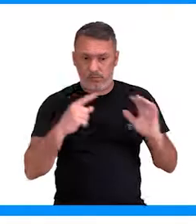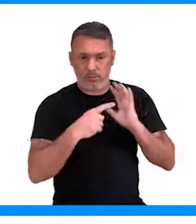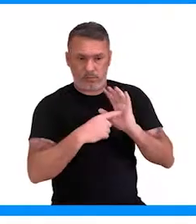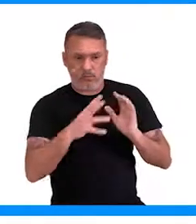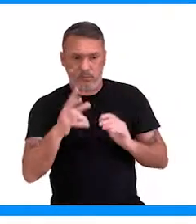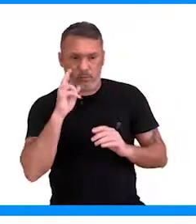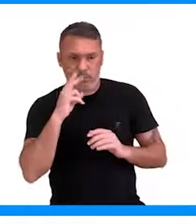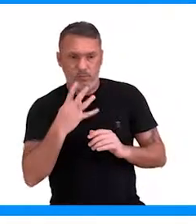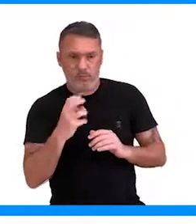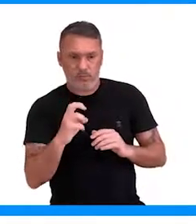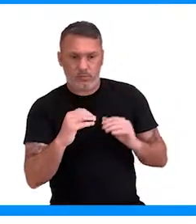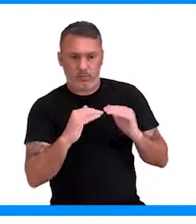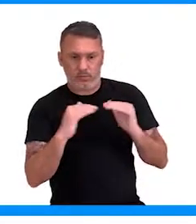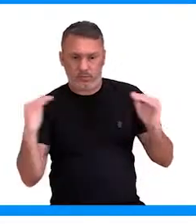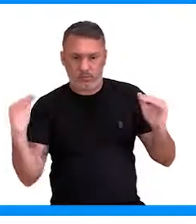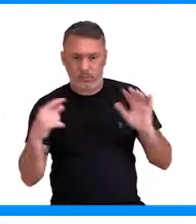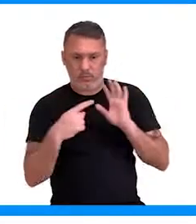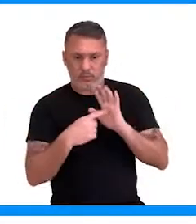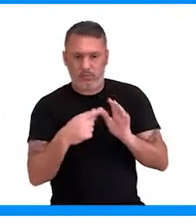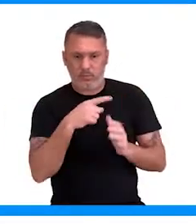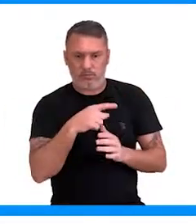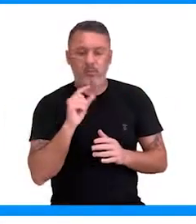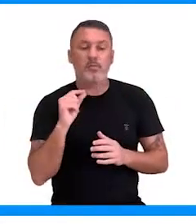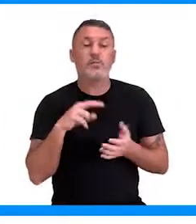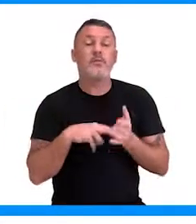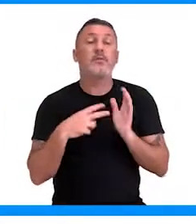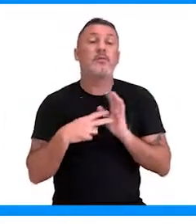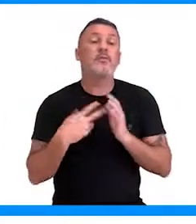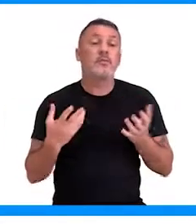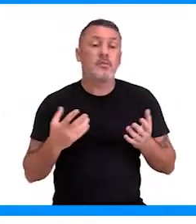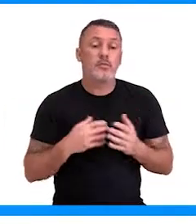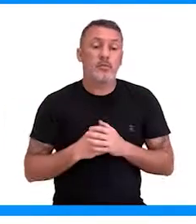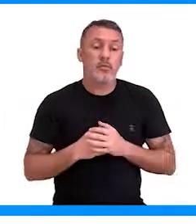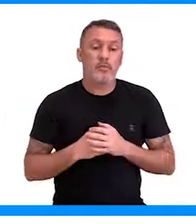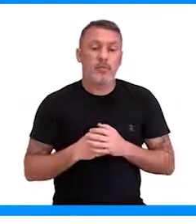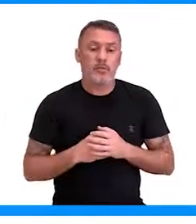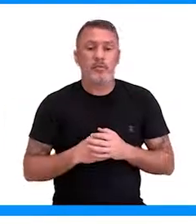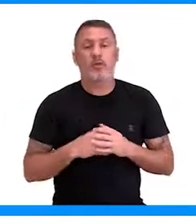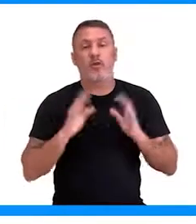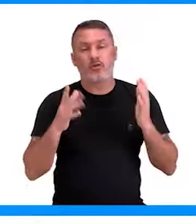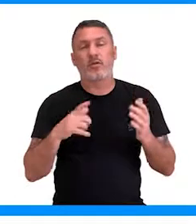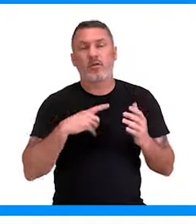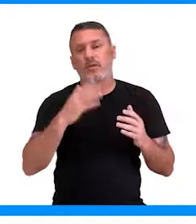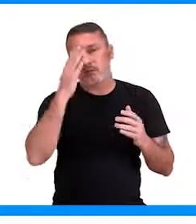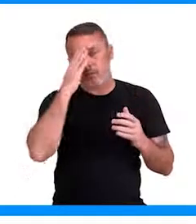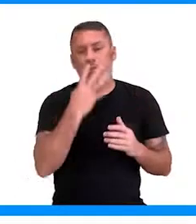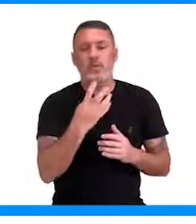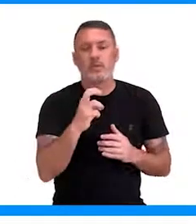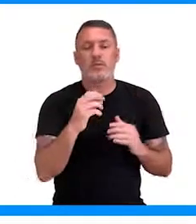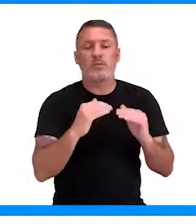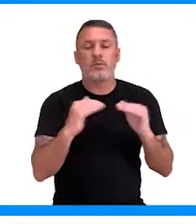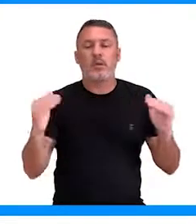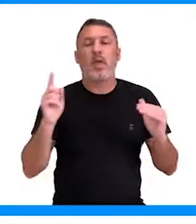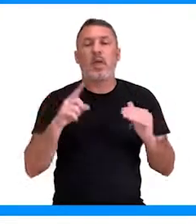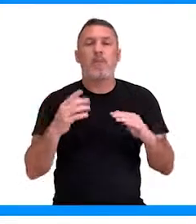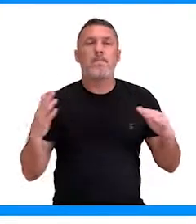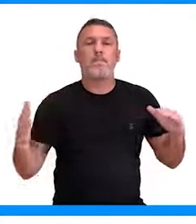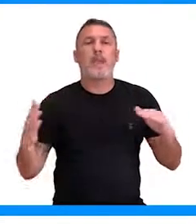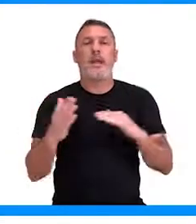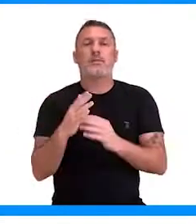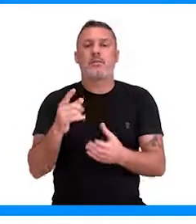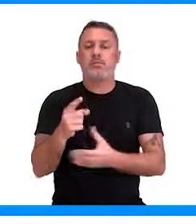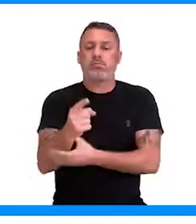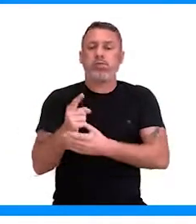já aparece aí pra gente. O que ele diz? O que isso vem para você? Que já tem o alcance máximo possível,